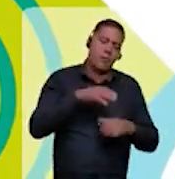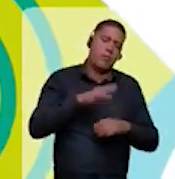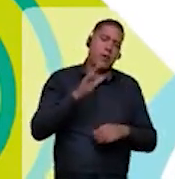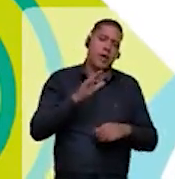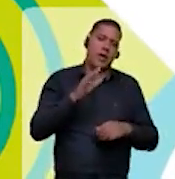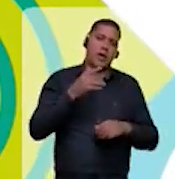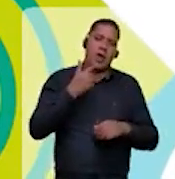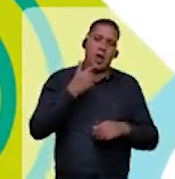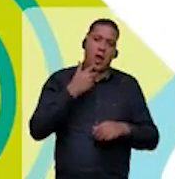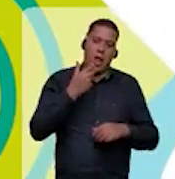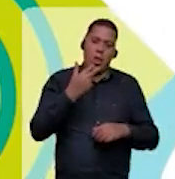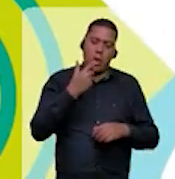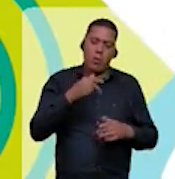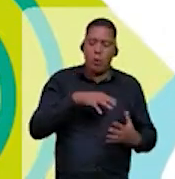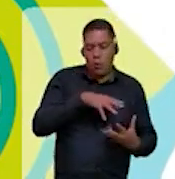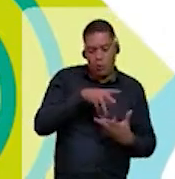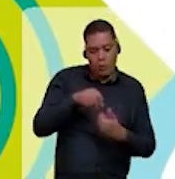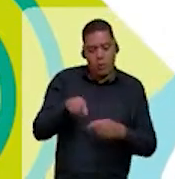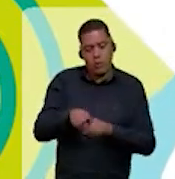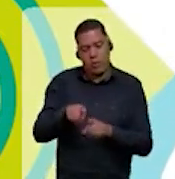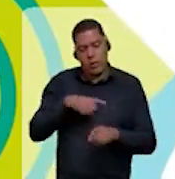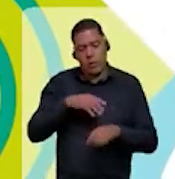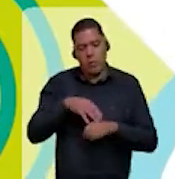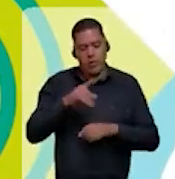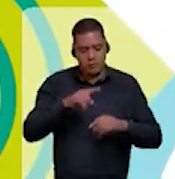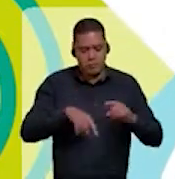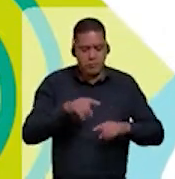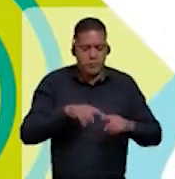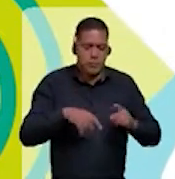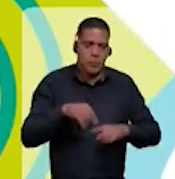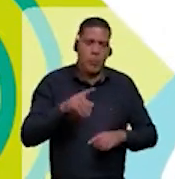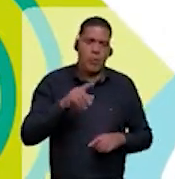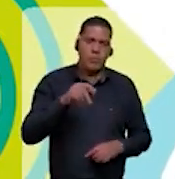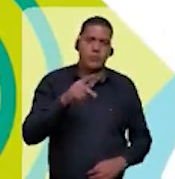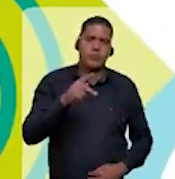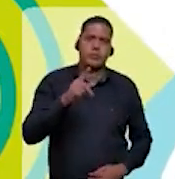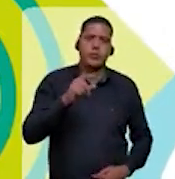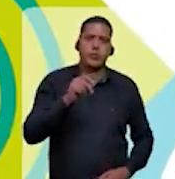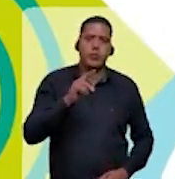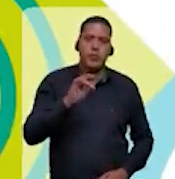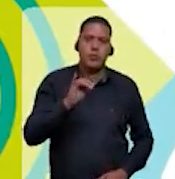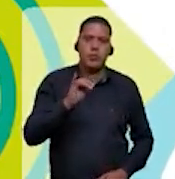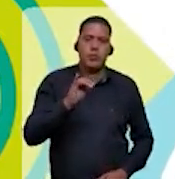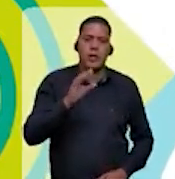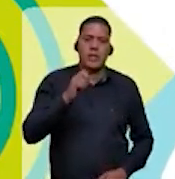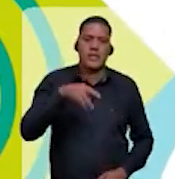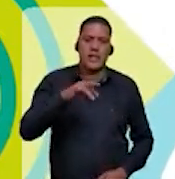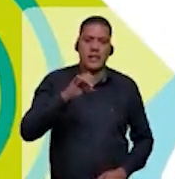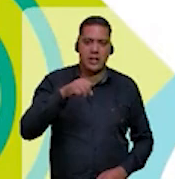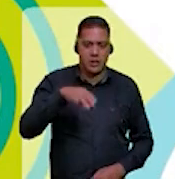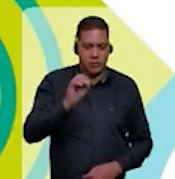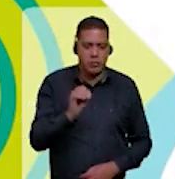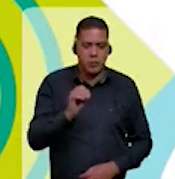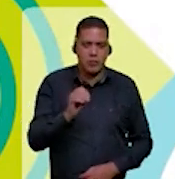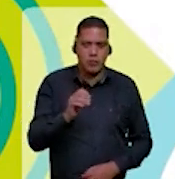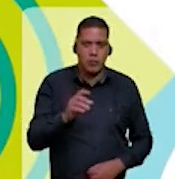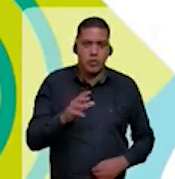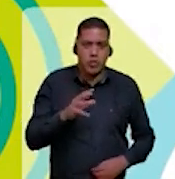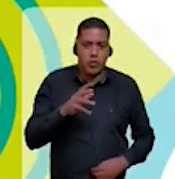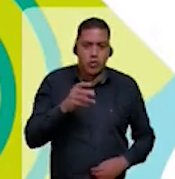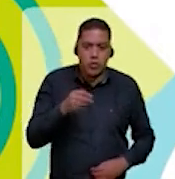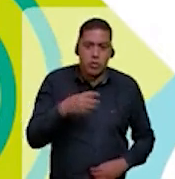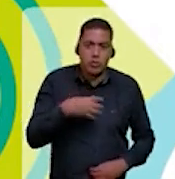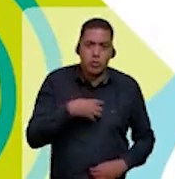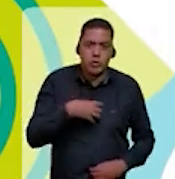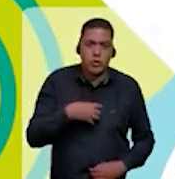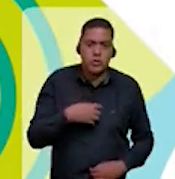e conferir mais materialidade a percepção do pluricentrismo pelos falantes da língua tudo isso a partir do